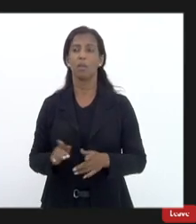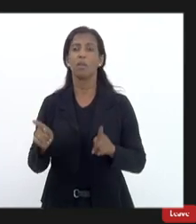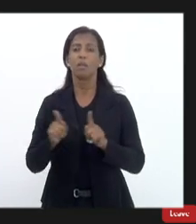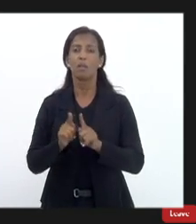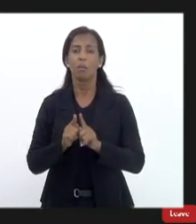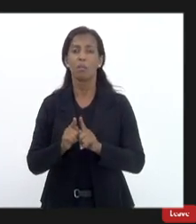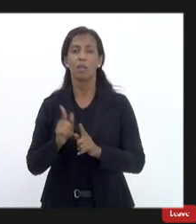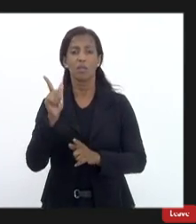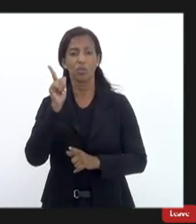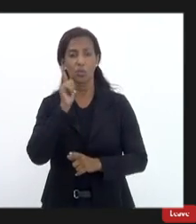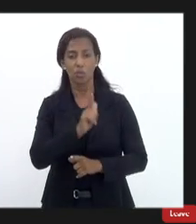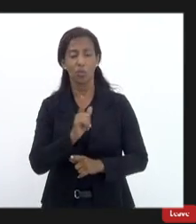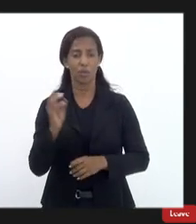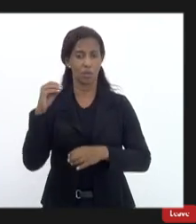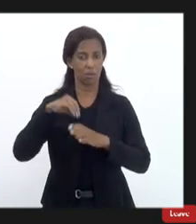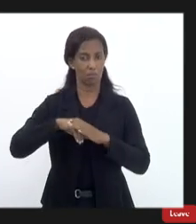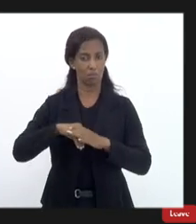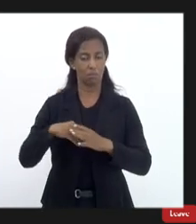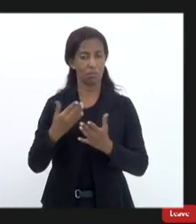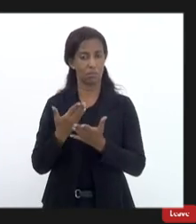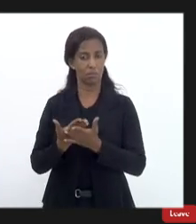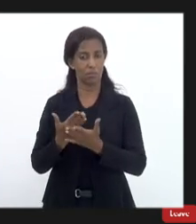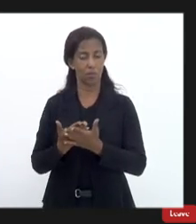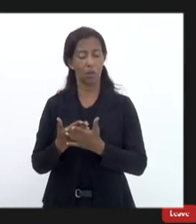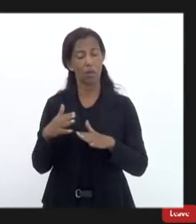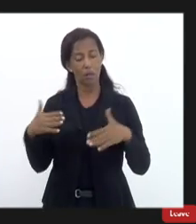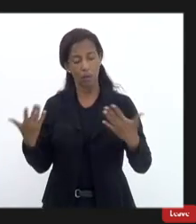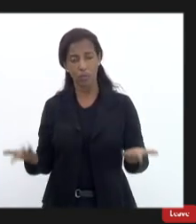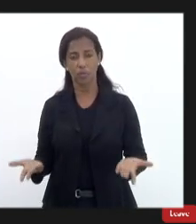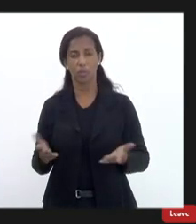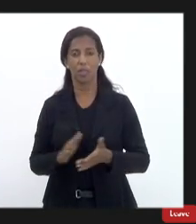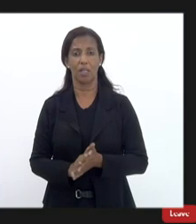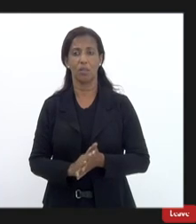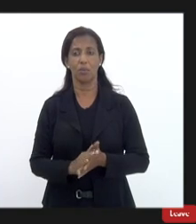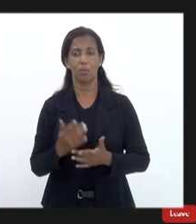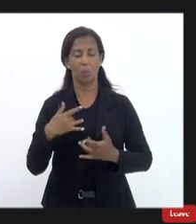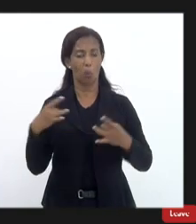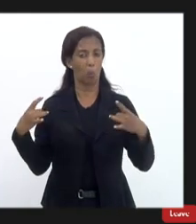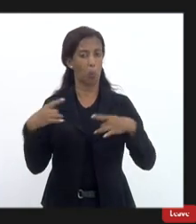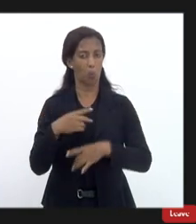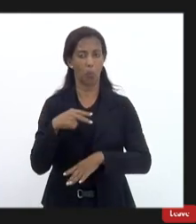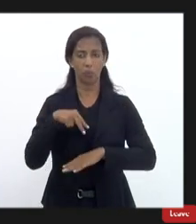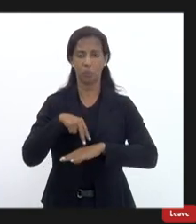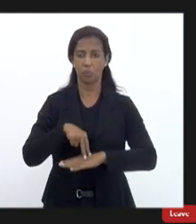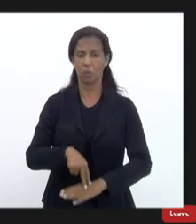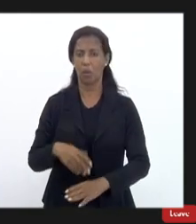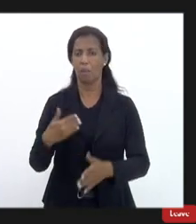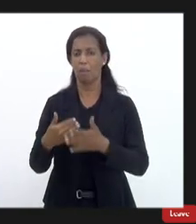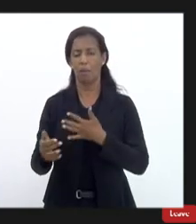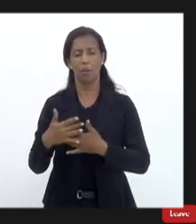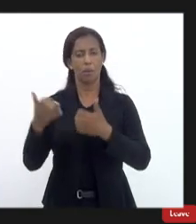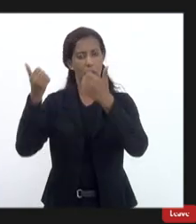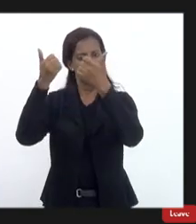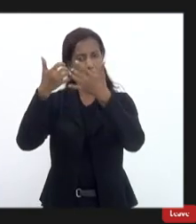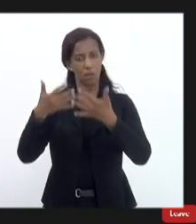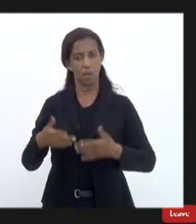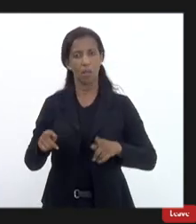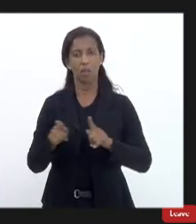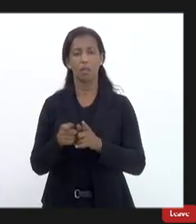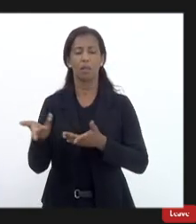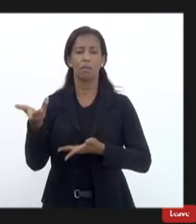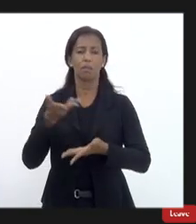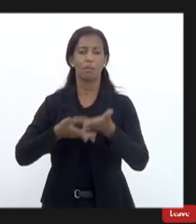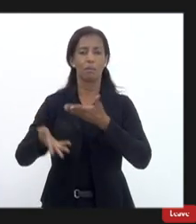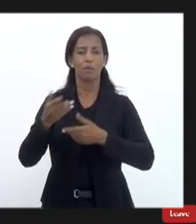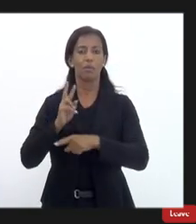gente possa ter segurança nas nossas escolas. Eu acho que é isso. Coloco aqui à disposição a UB para qualquer esclarecimento, também para participar dessa comissão